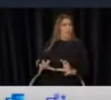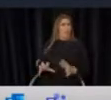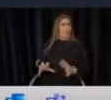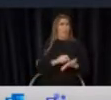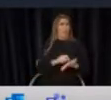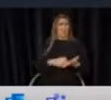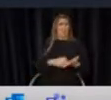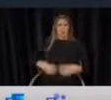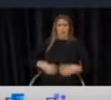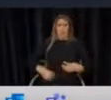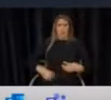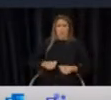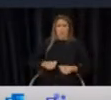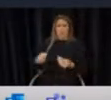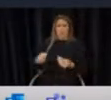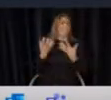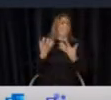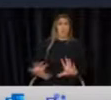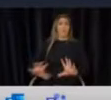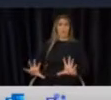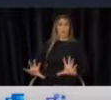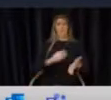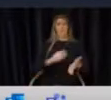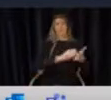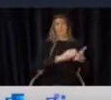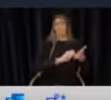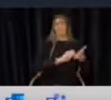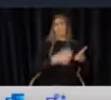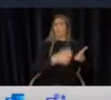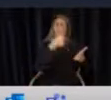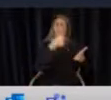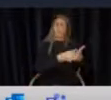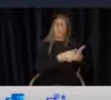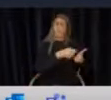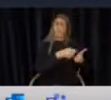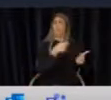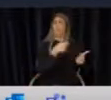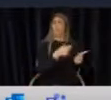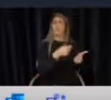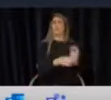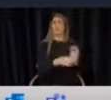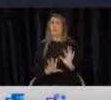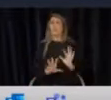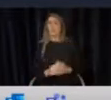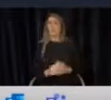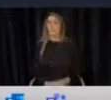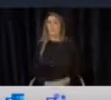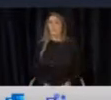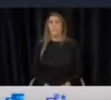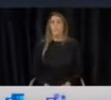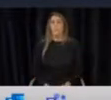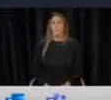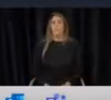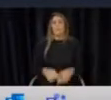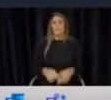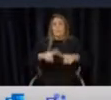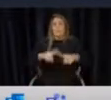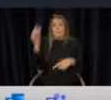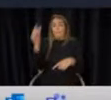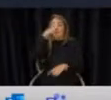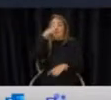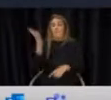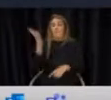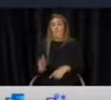de ser ou não doadores de órgãos. Isso aqui no Brasil não foi bem aceito. Nós vimos que